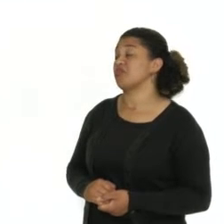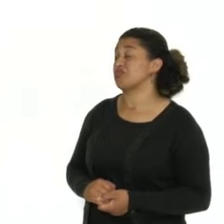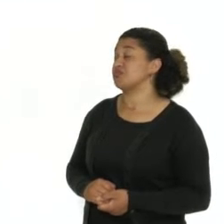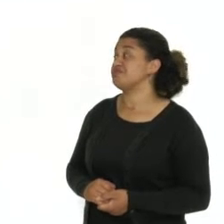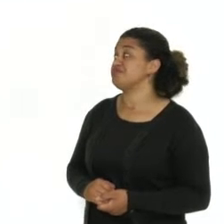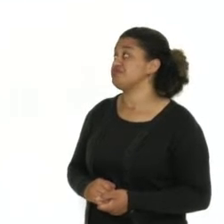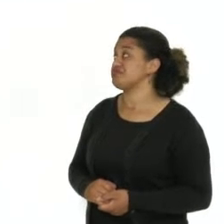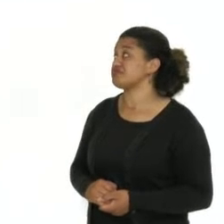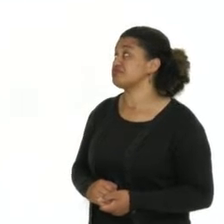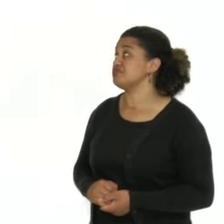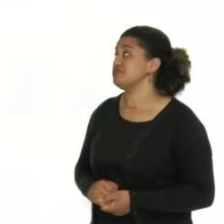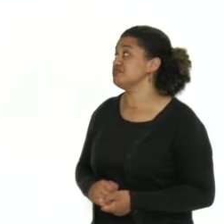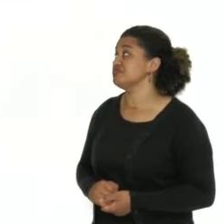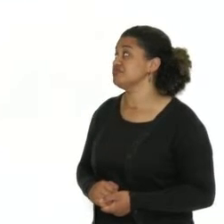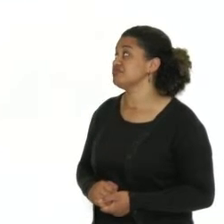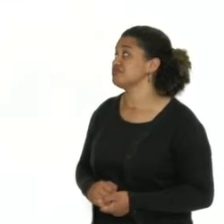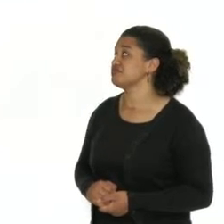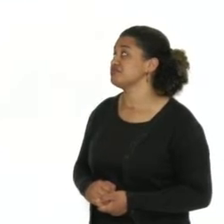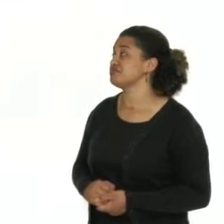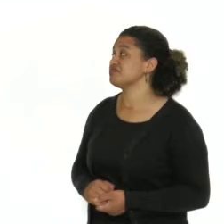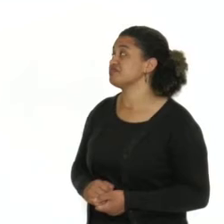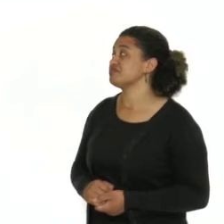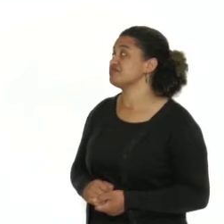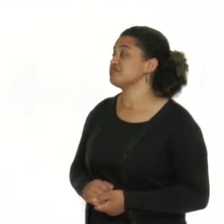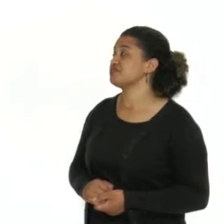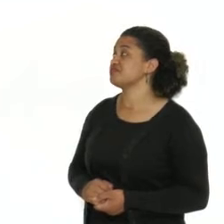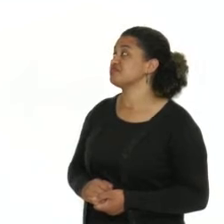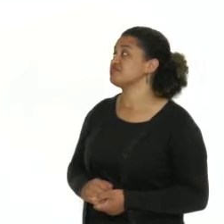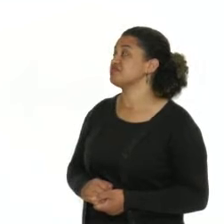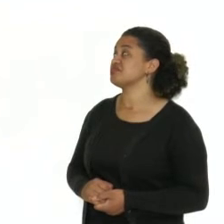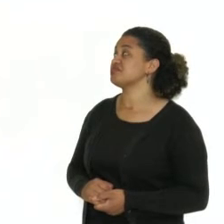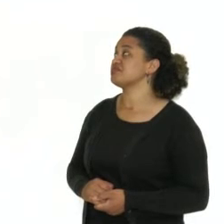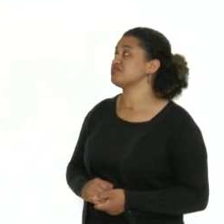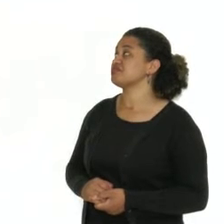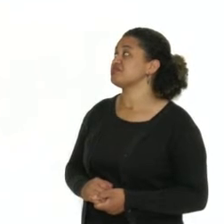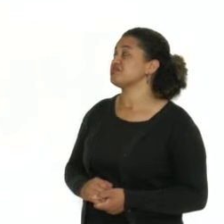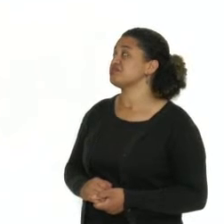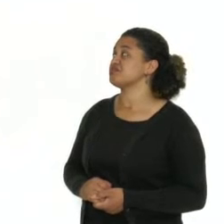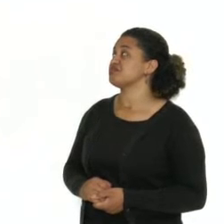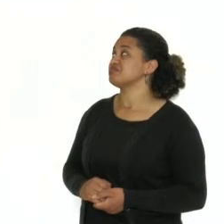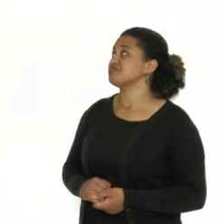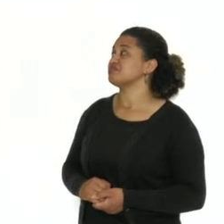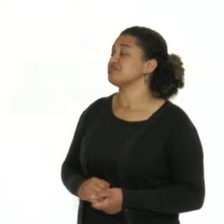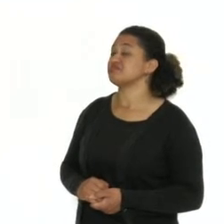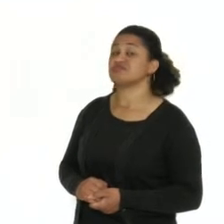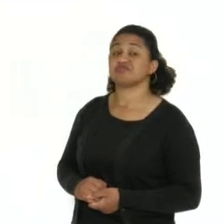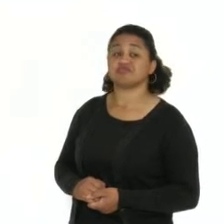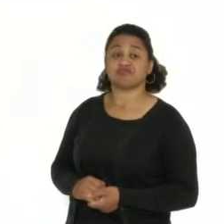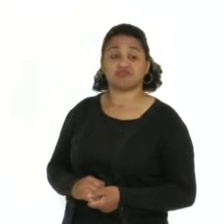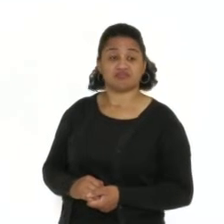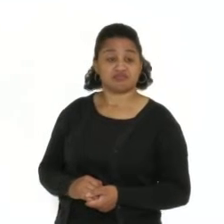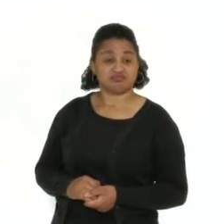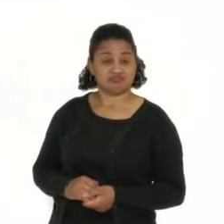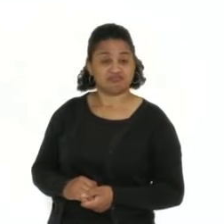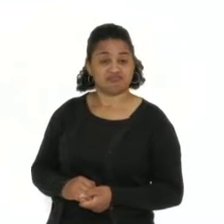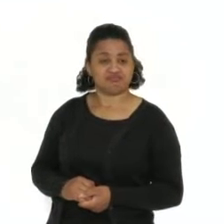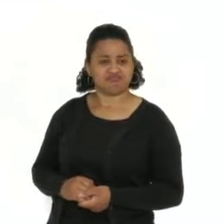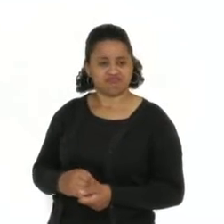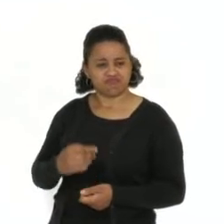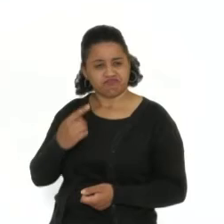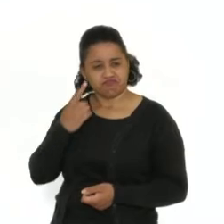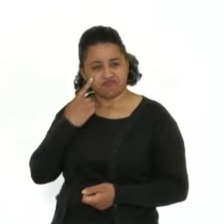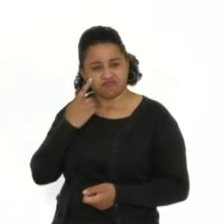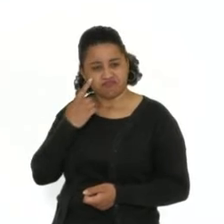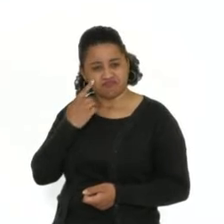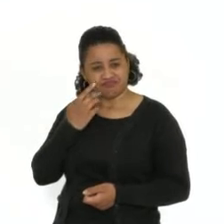de 1900, é o principal nome da cidade de Goiás. Em 2002,